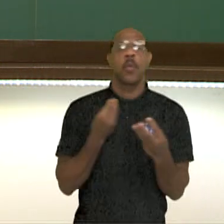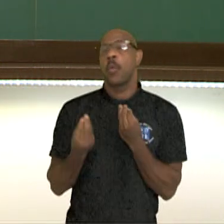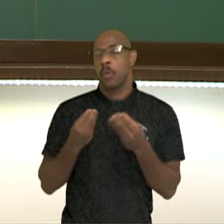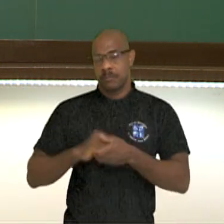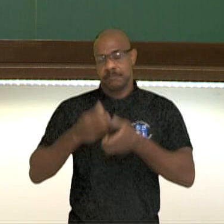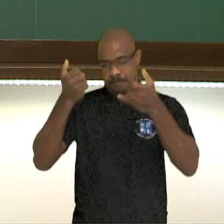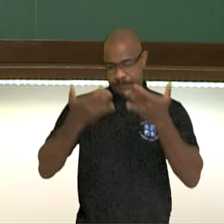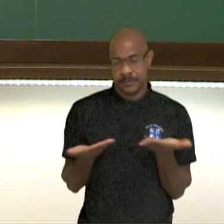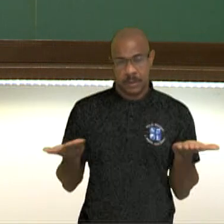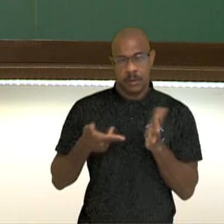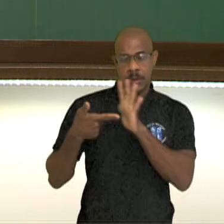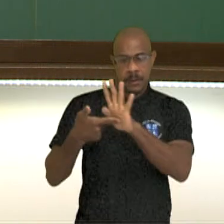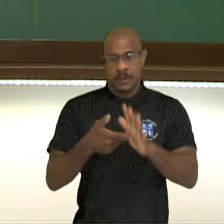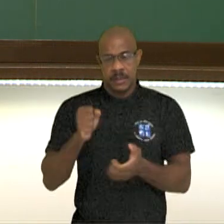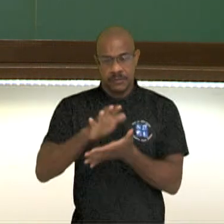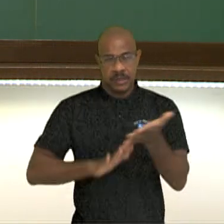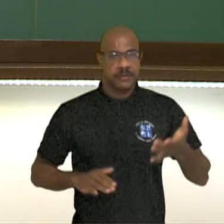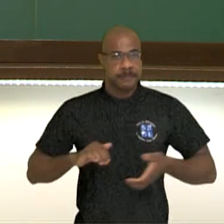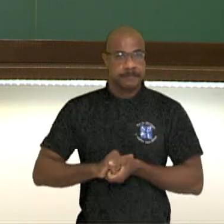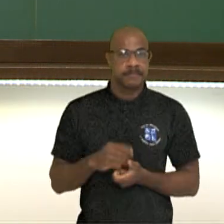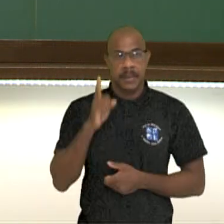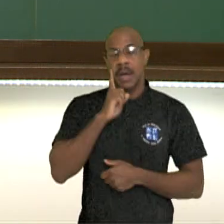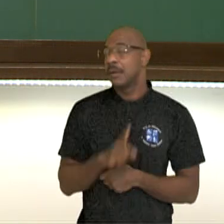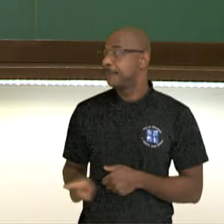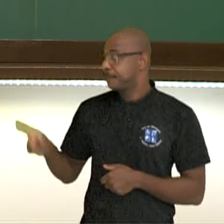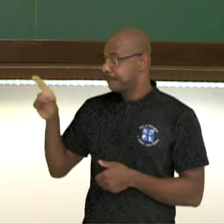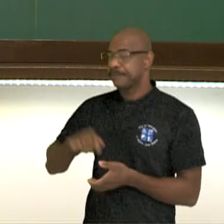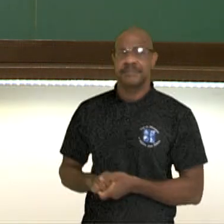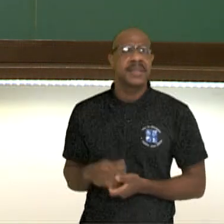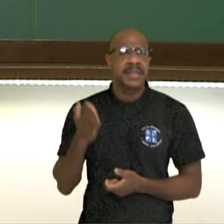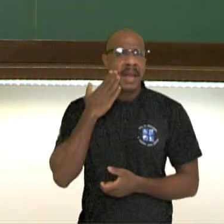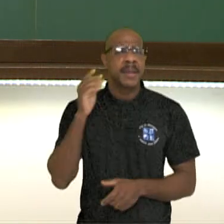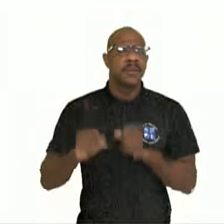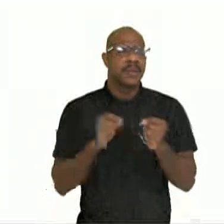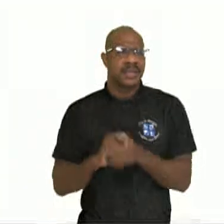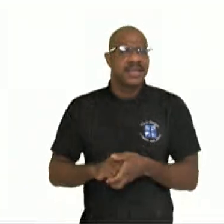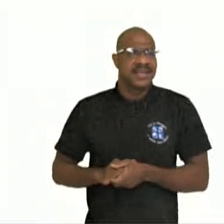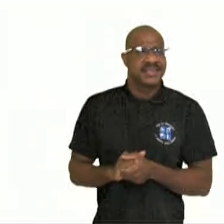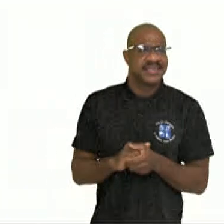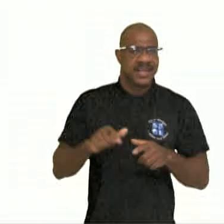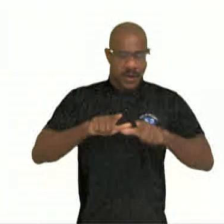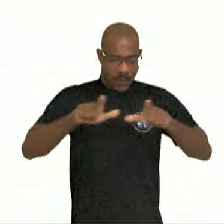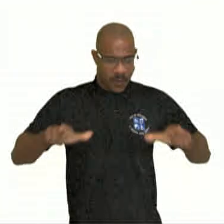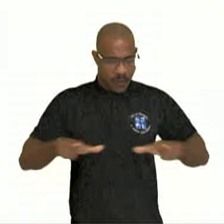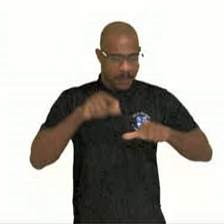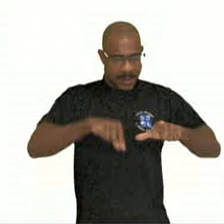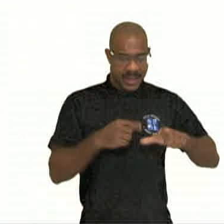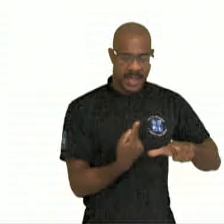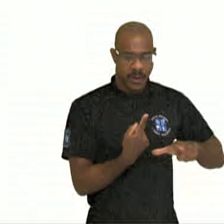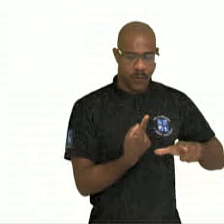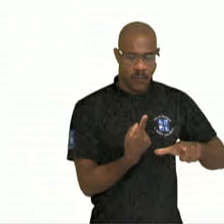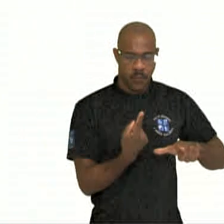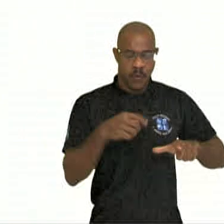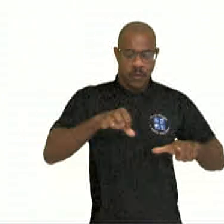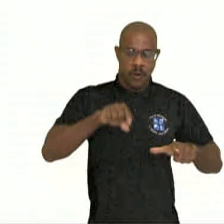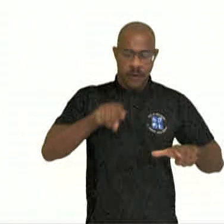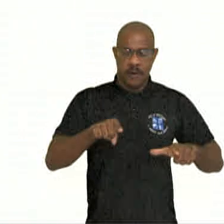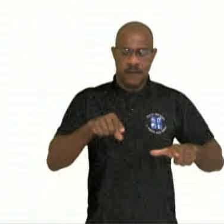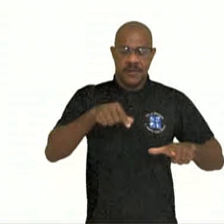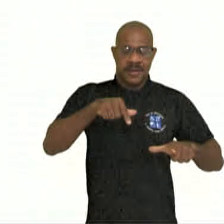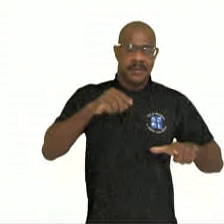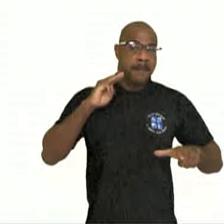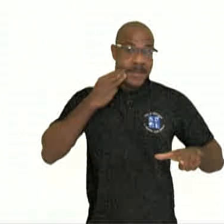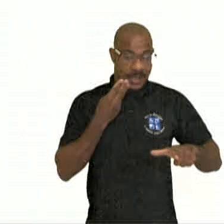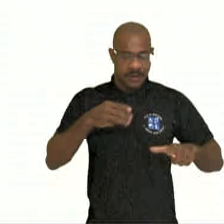aí dessa atividade. Dá uma olhada aqui, ó. Sabendo que a escala do mapa é de 1 para